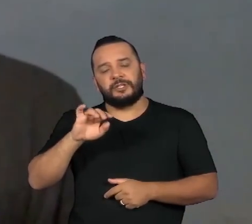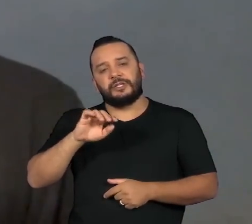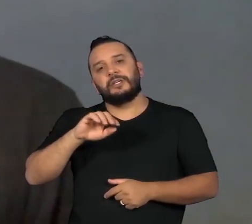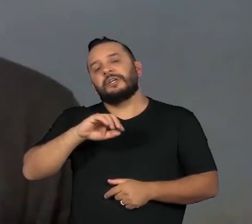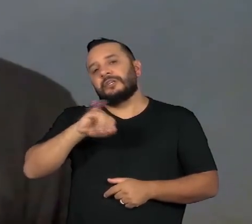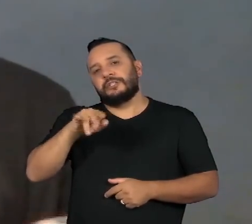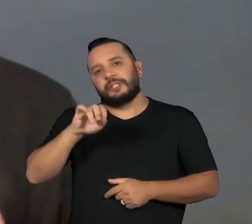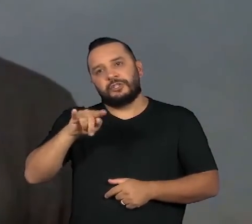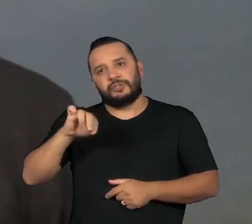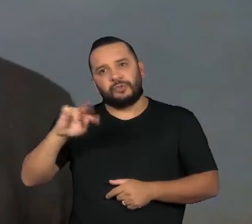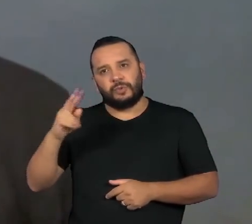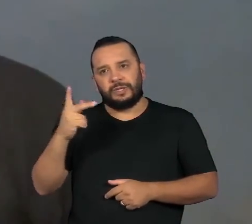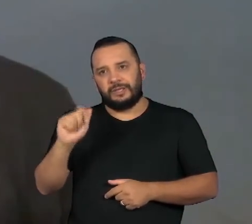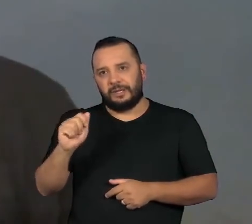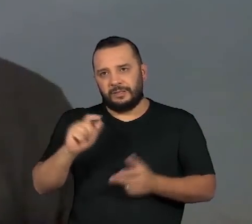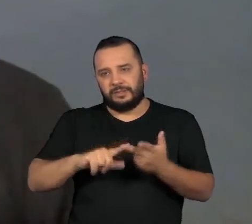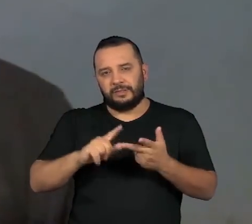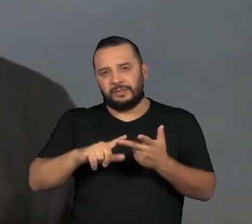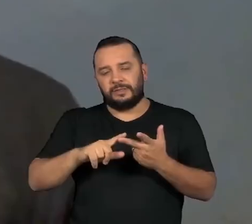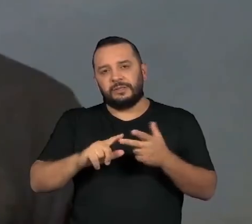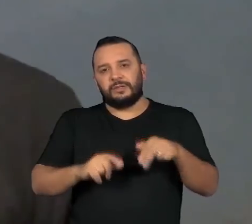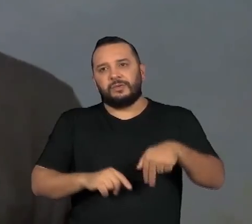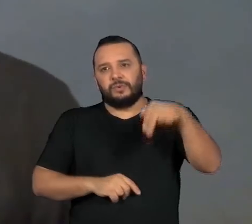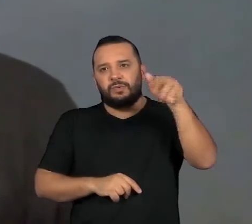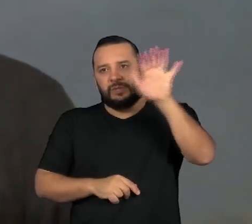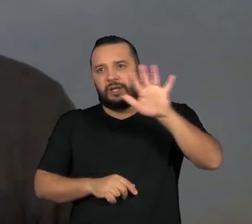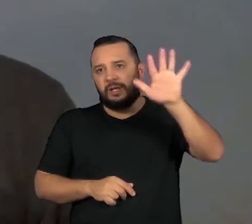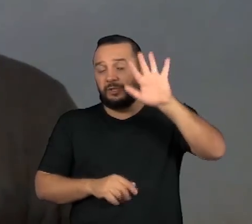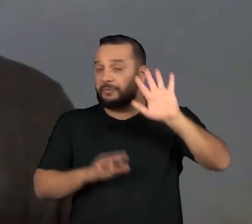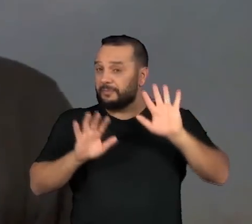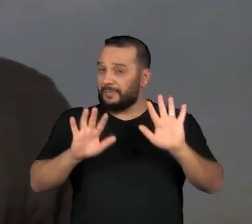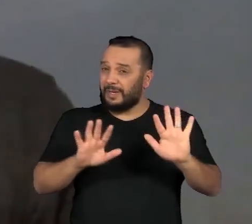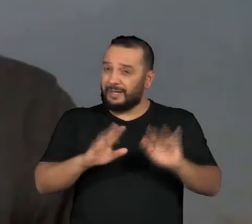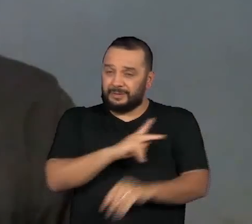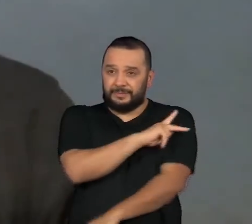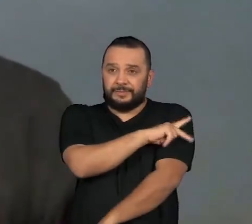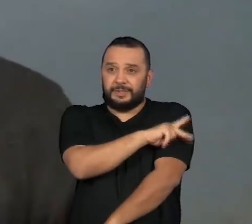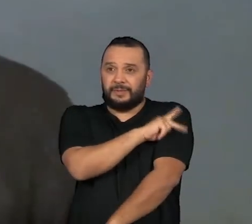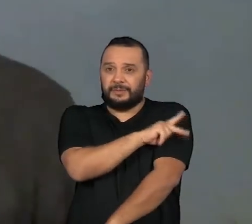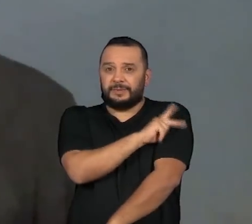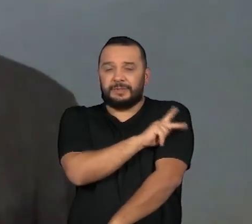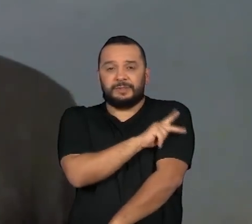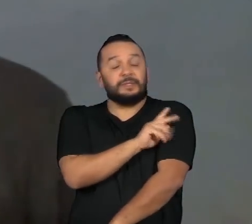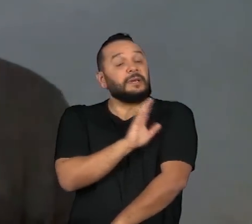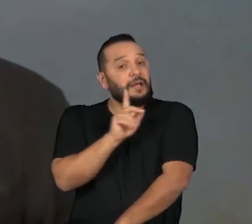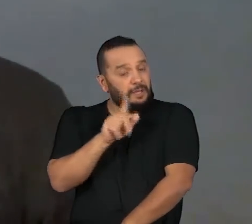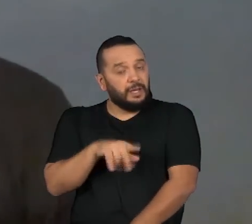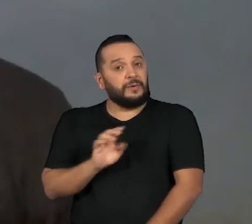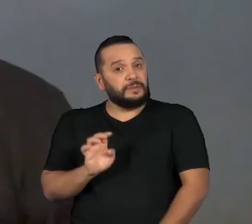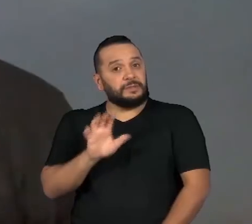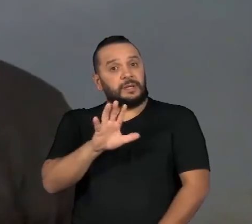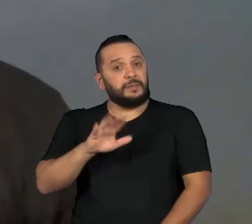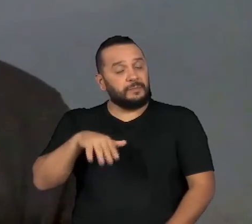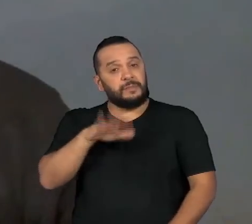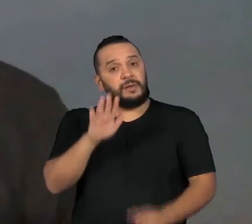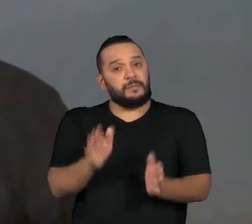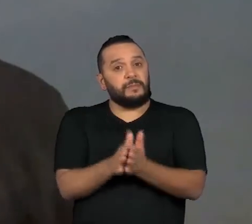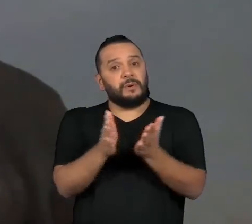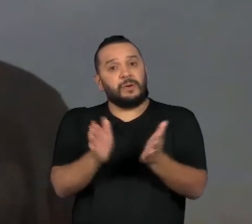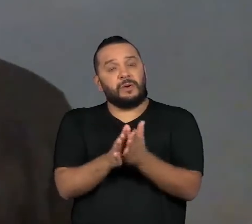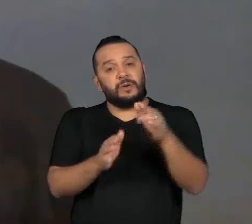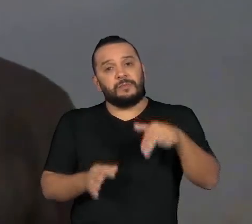Nordeste. Agora, no Piauí, no nosso Piauí, tá, que é um dos estados mais pobres do Nordeste, eu vi a